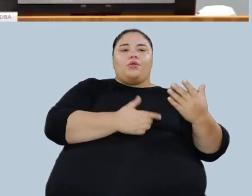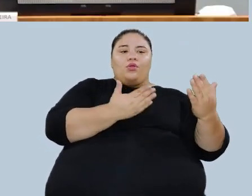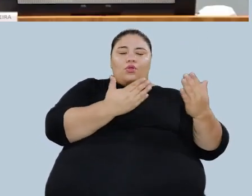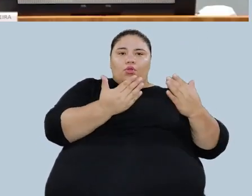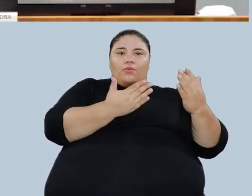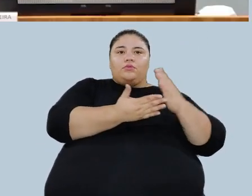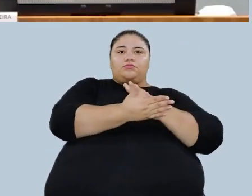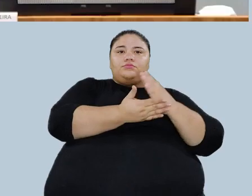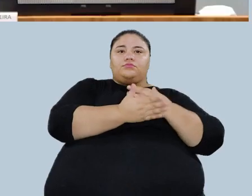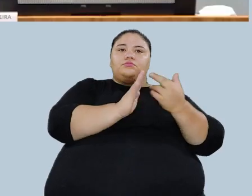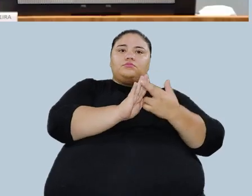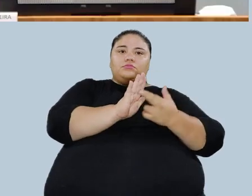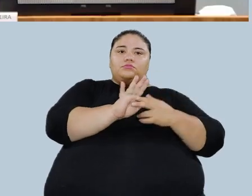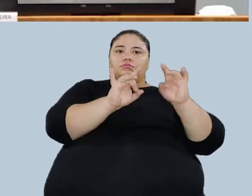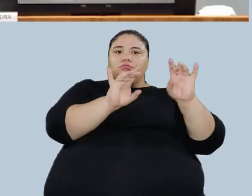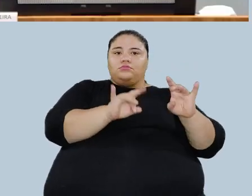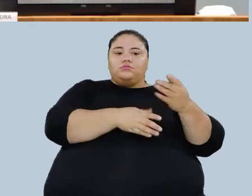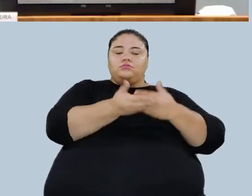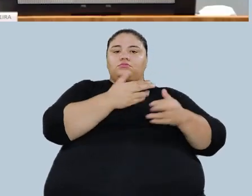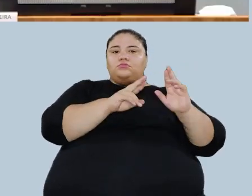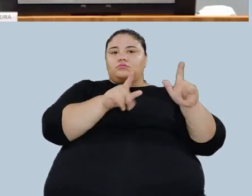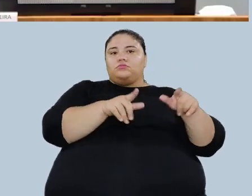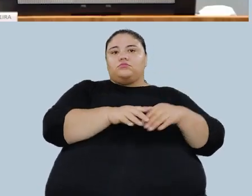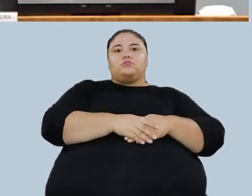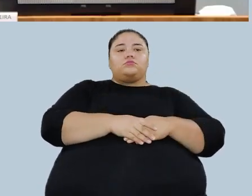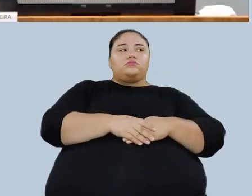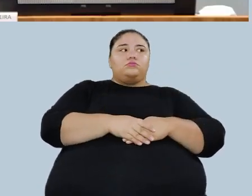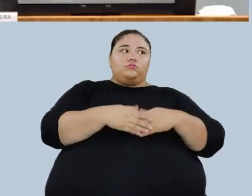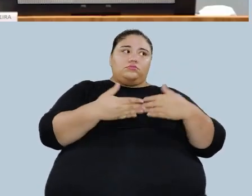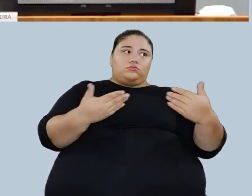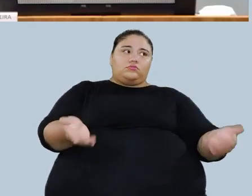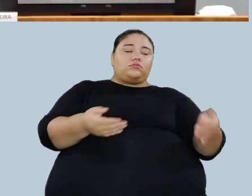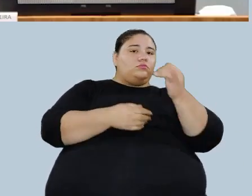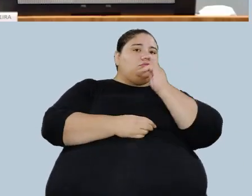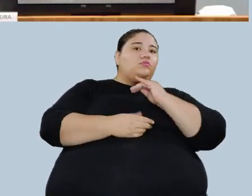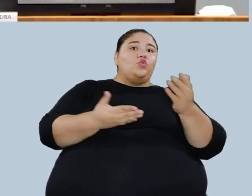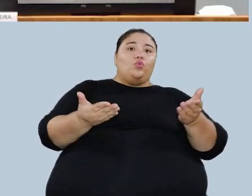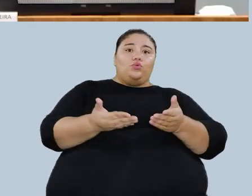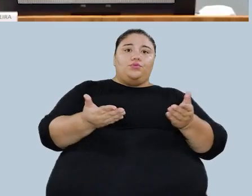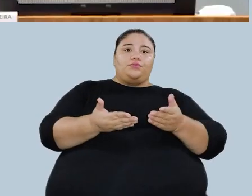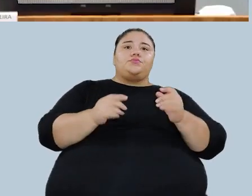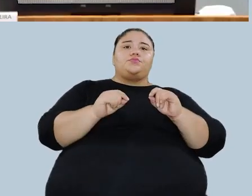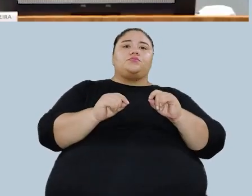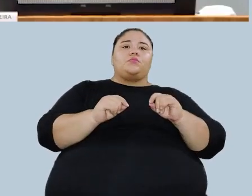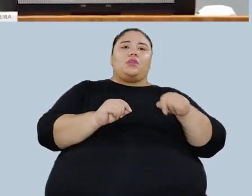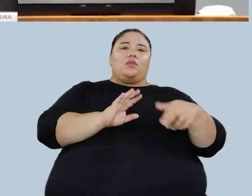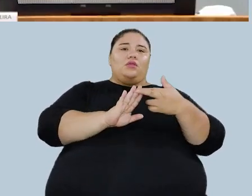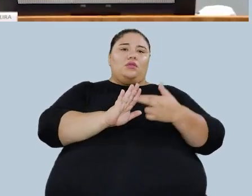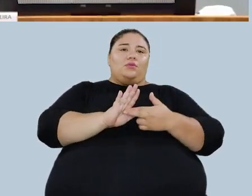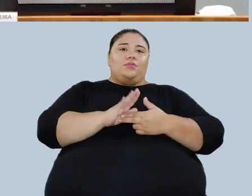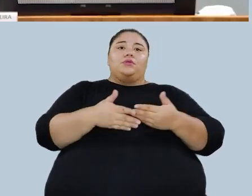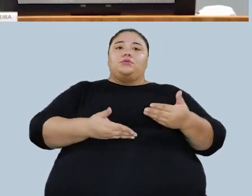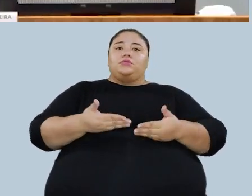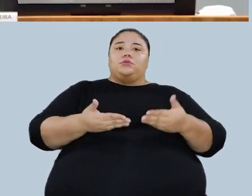alguns têm regimes especiais, que têm tratamento diferente. Então, hoje, se espera é que essas receitas